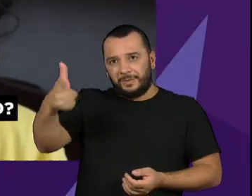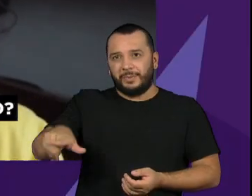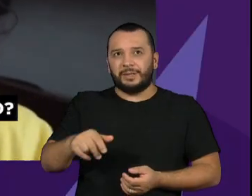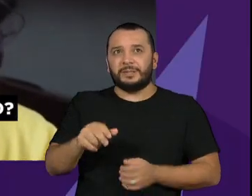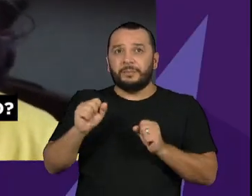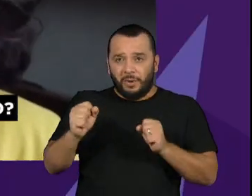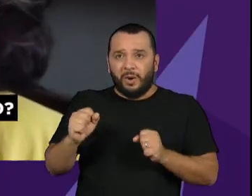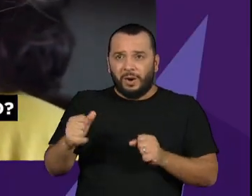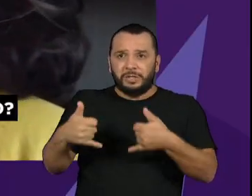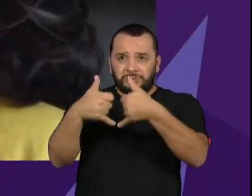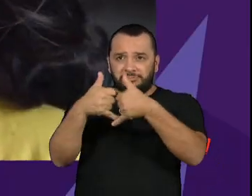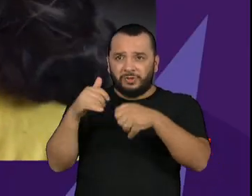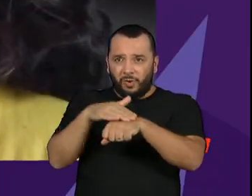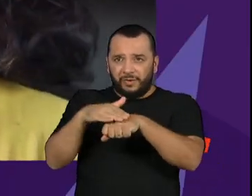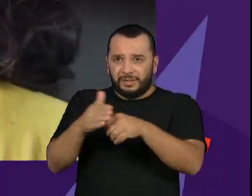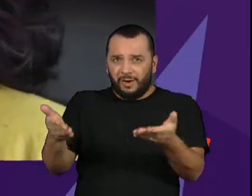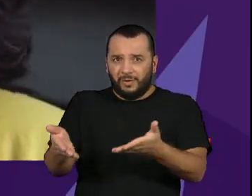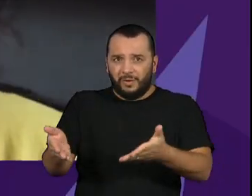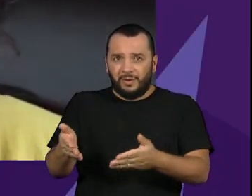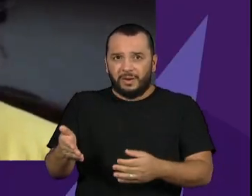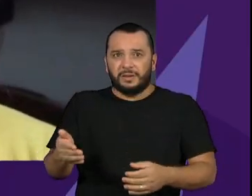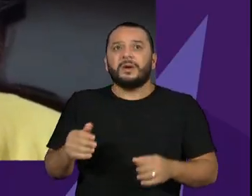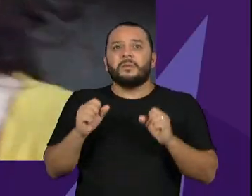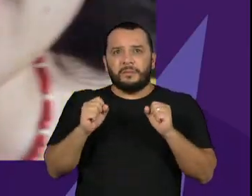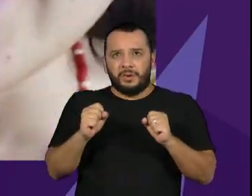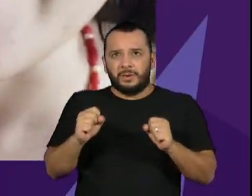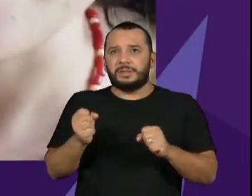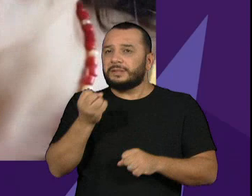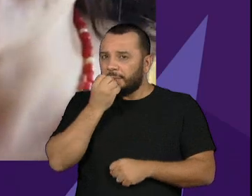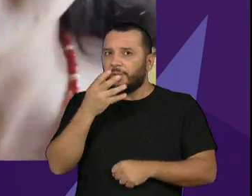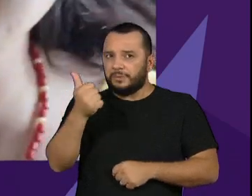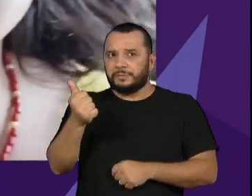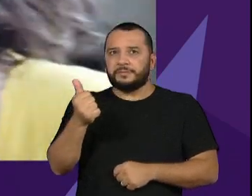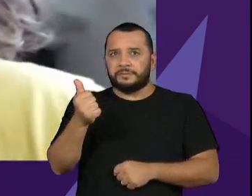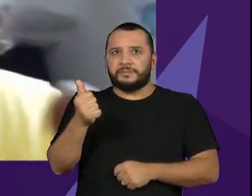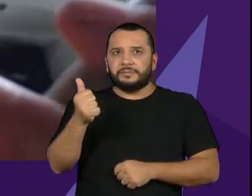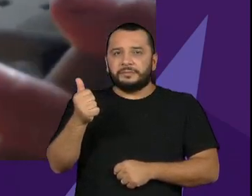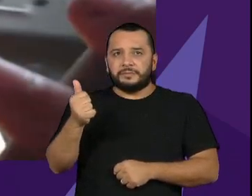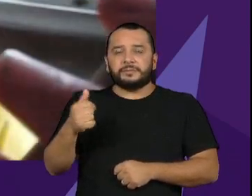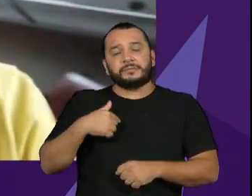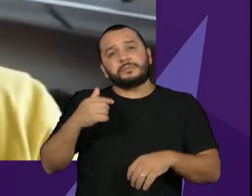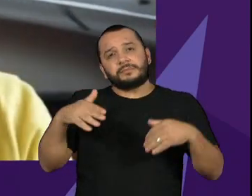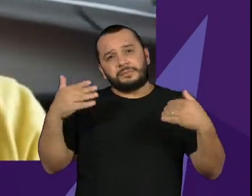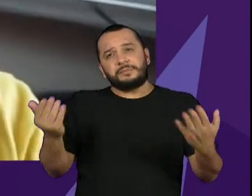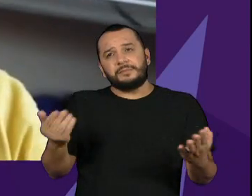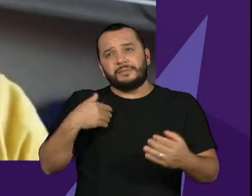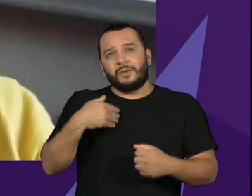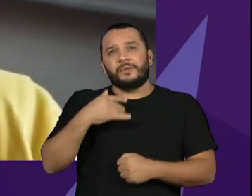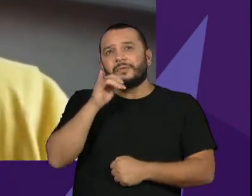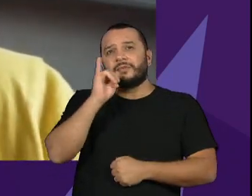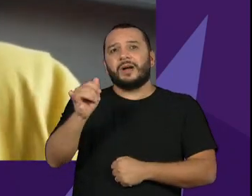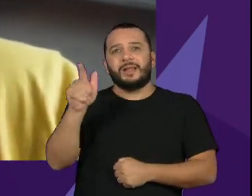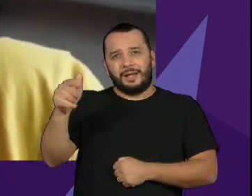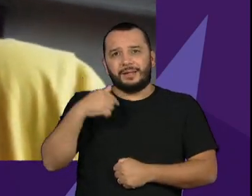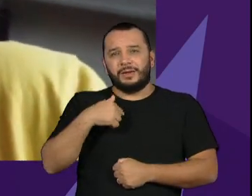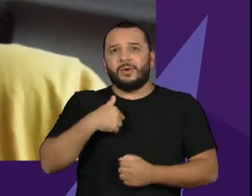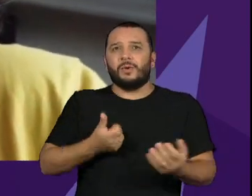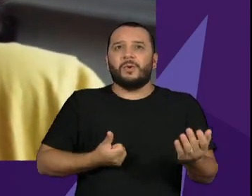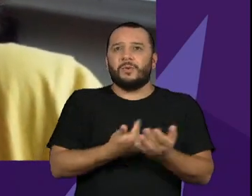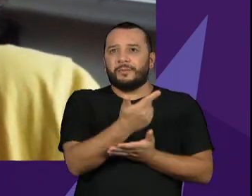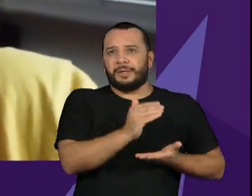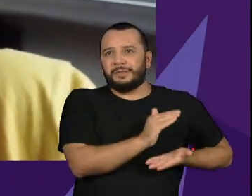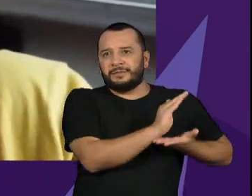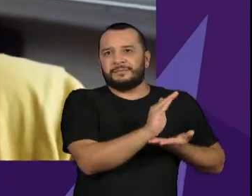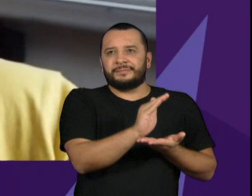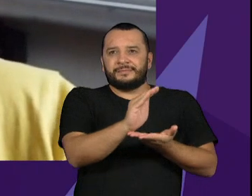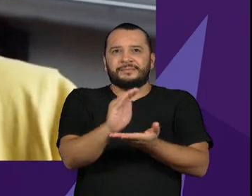pode falar ou ainda não? Posso. Ah, tá. Então, o que eu ia falar era que eu também comprei uma